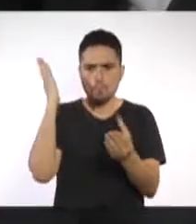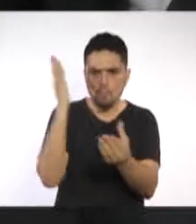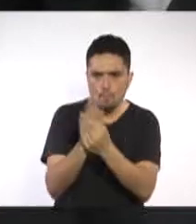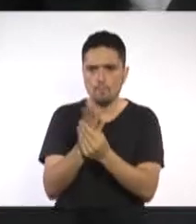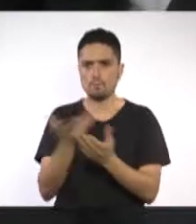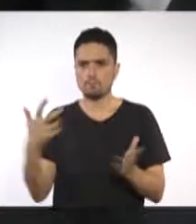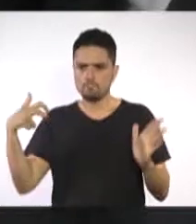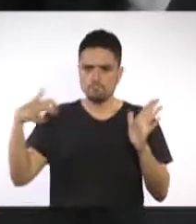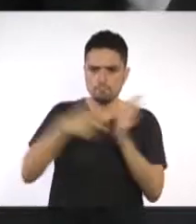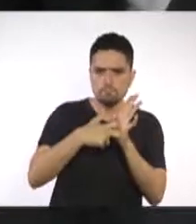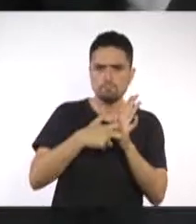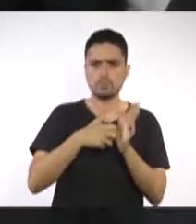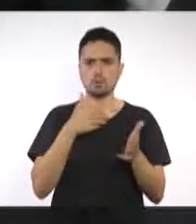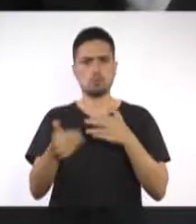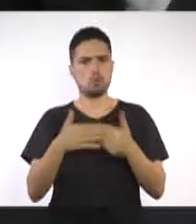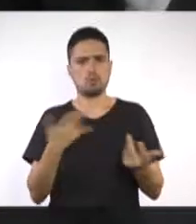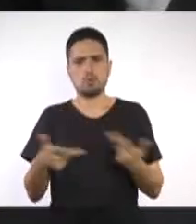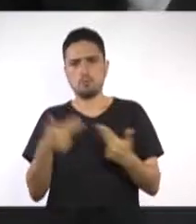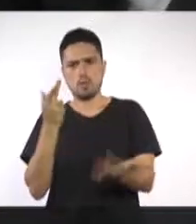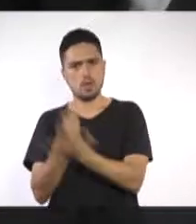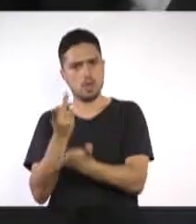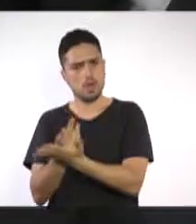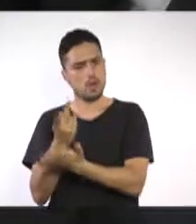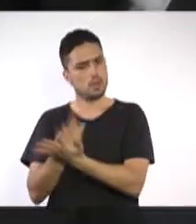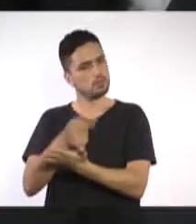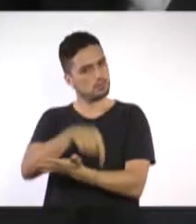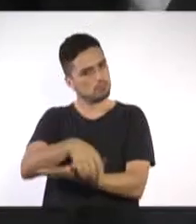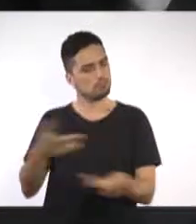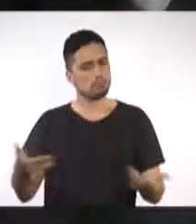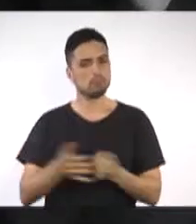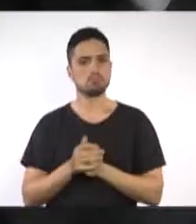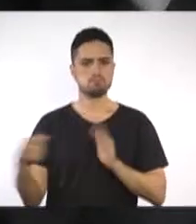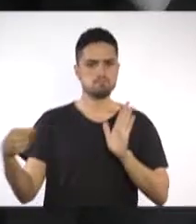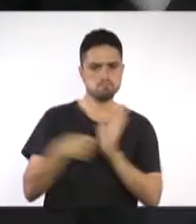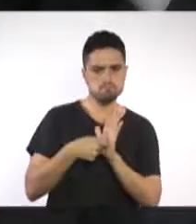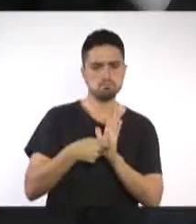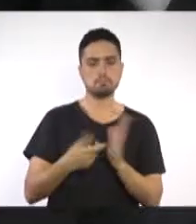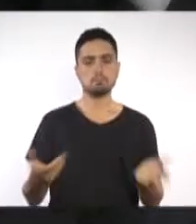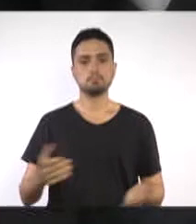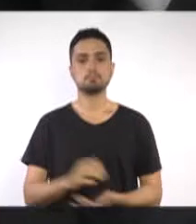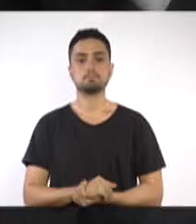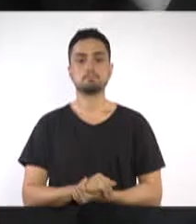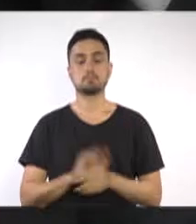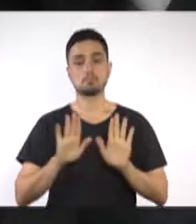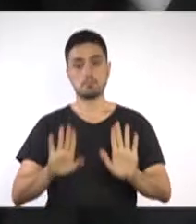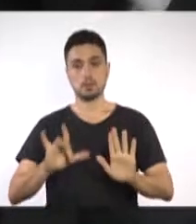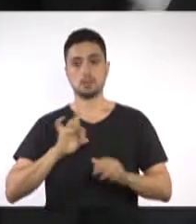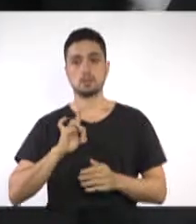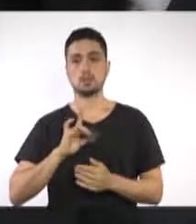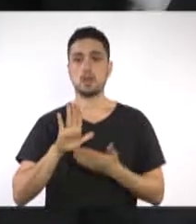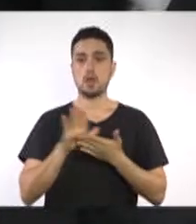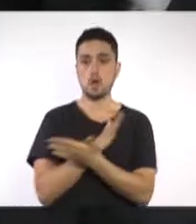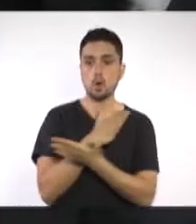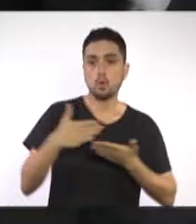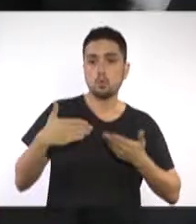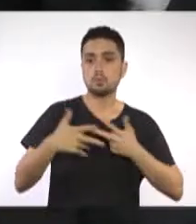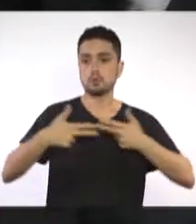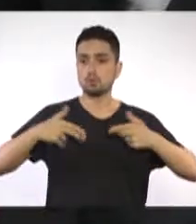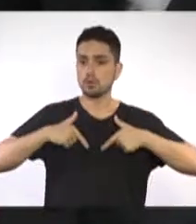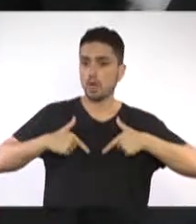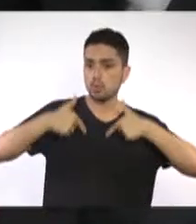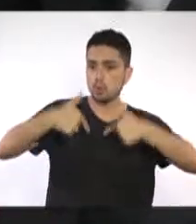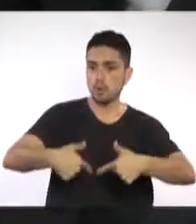qualquer tipo de atuação nesse sentido. No entanto, existem alguns tipos de atuação.